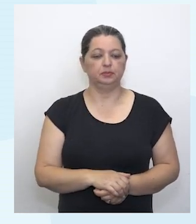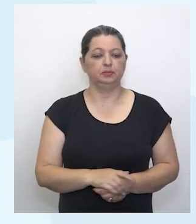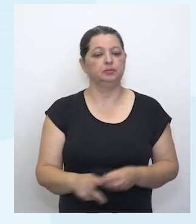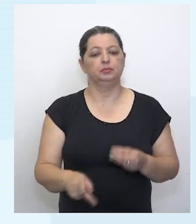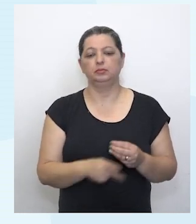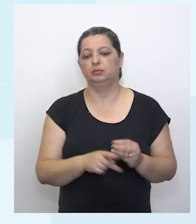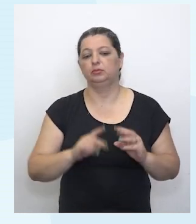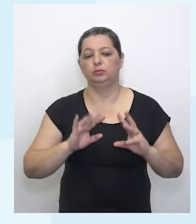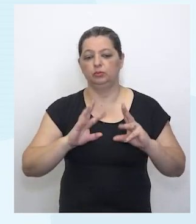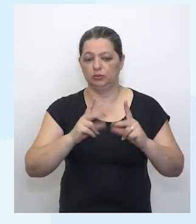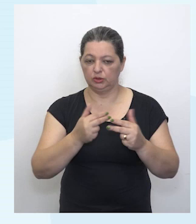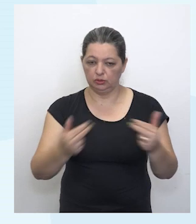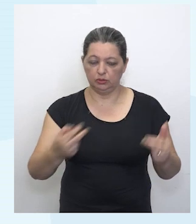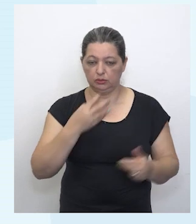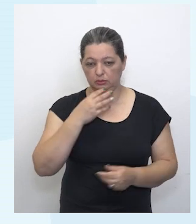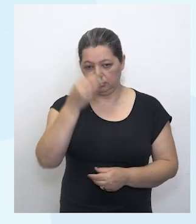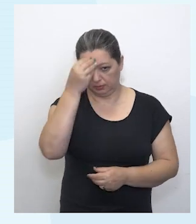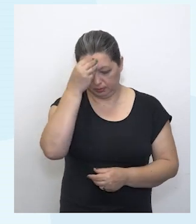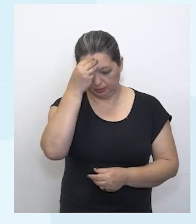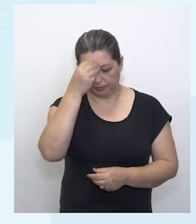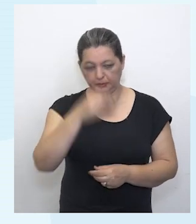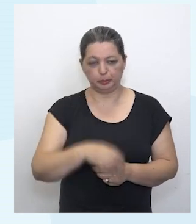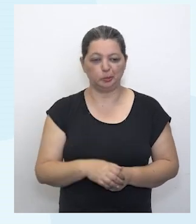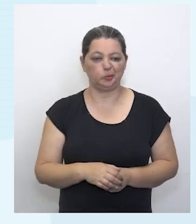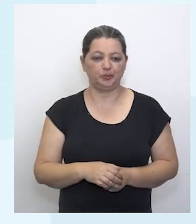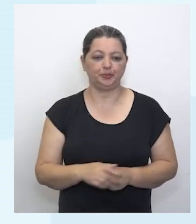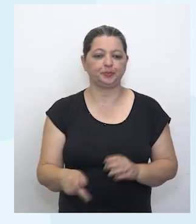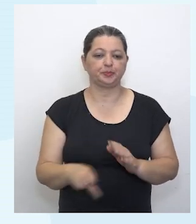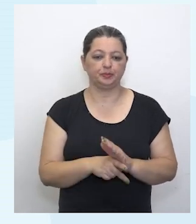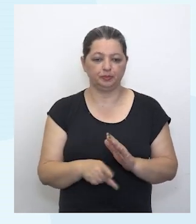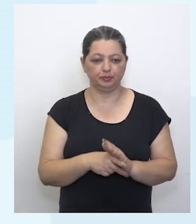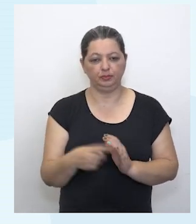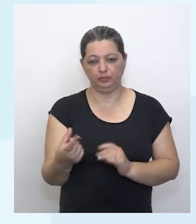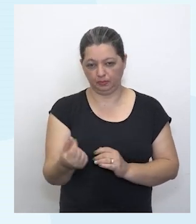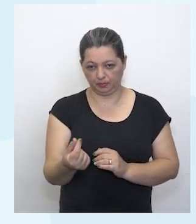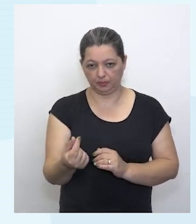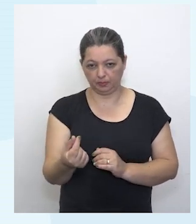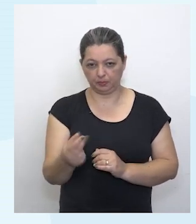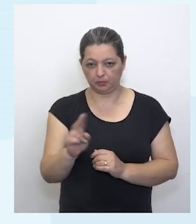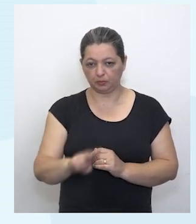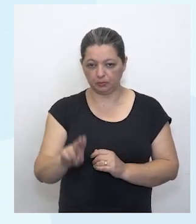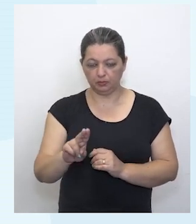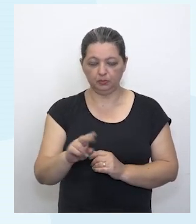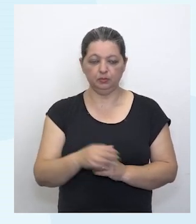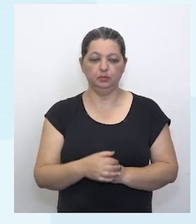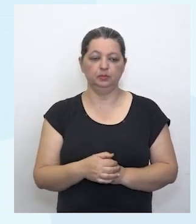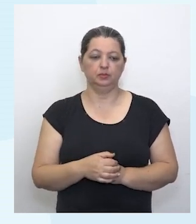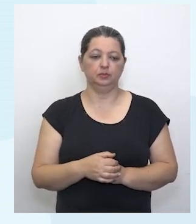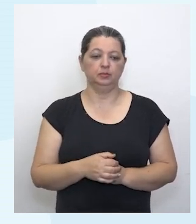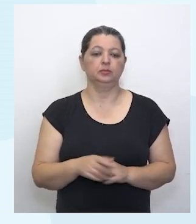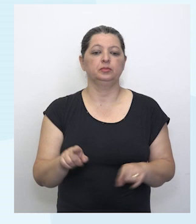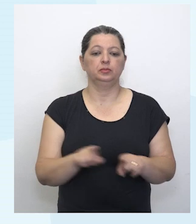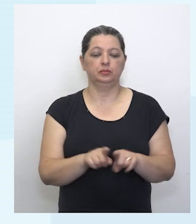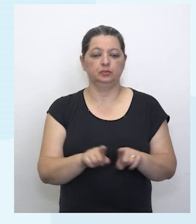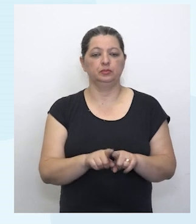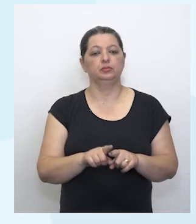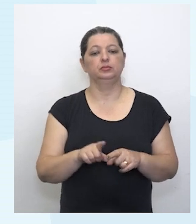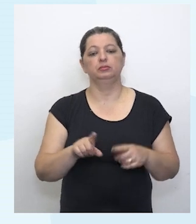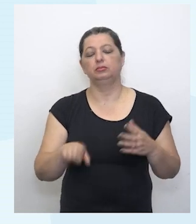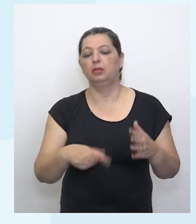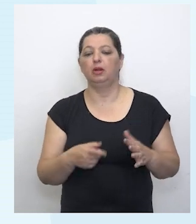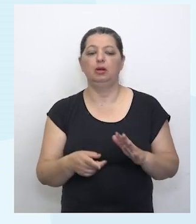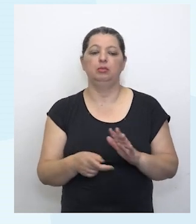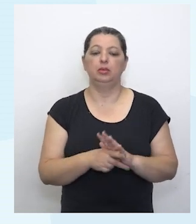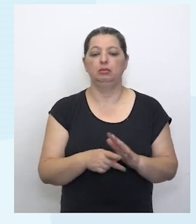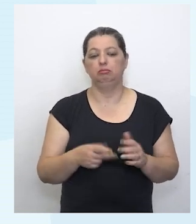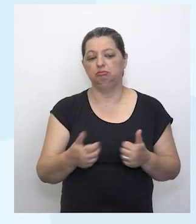sistematizando todos esses conhecimentos a partir do sistema monetário. A gente também comentou sobre a estimativa,